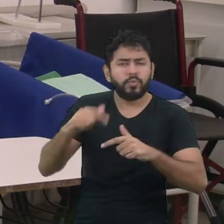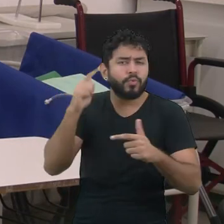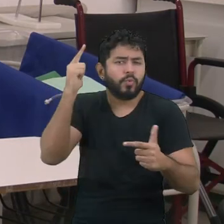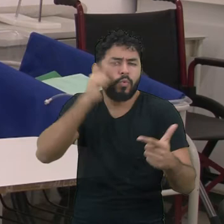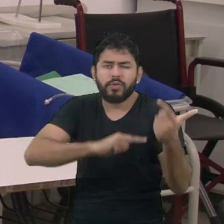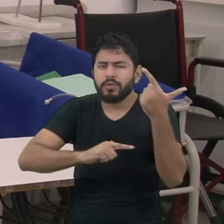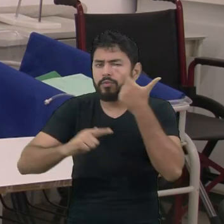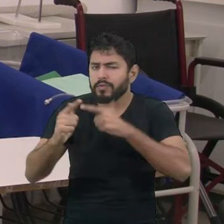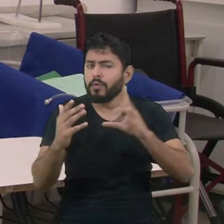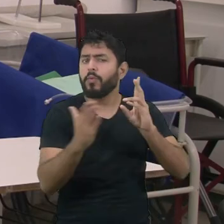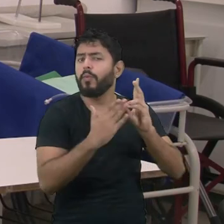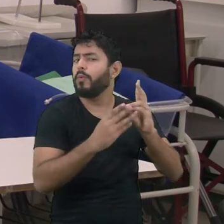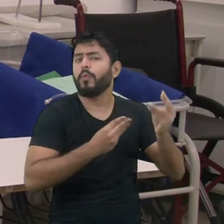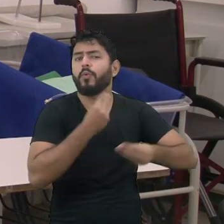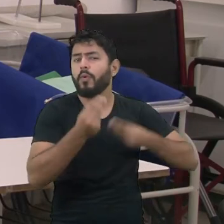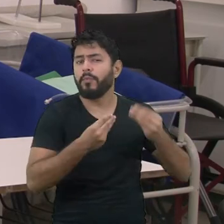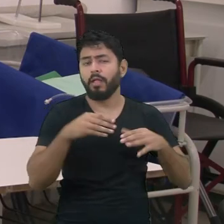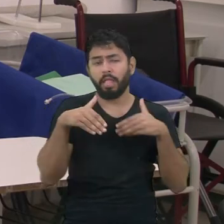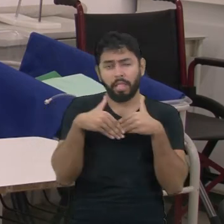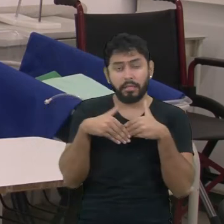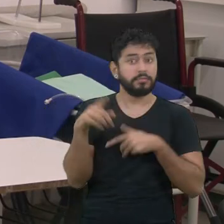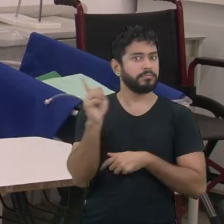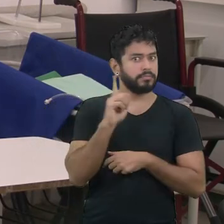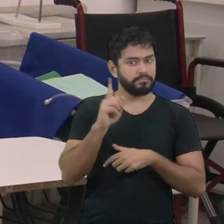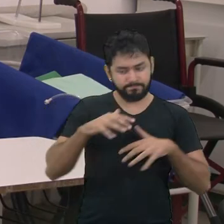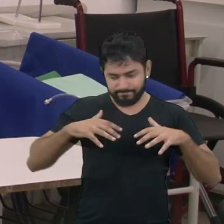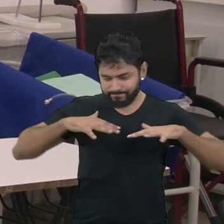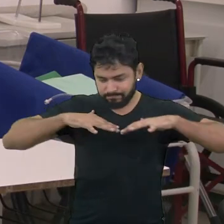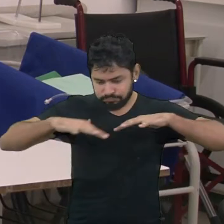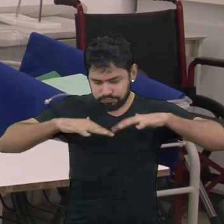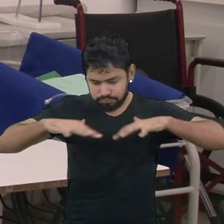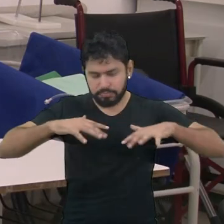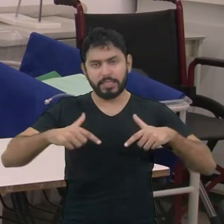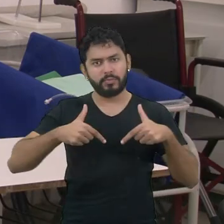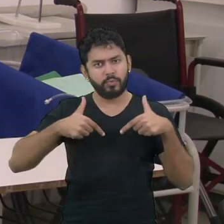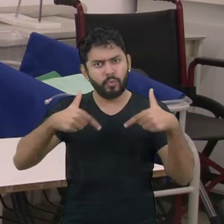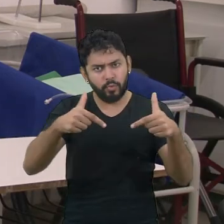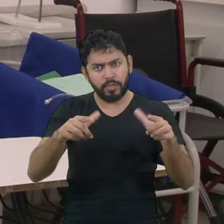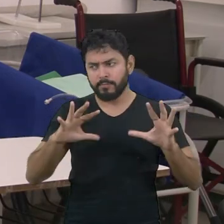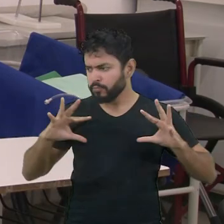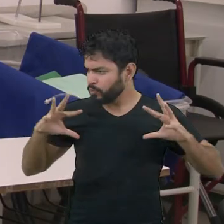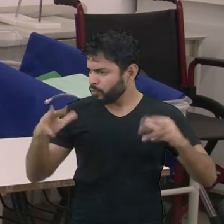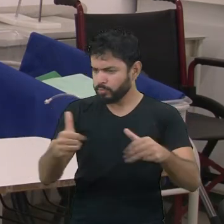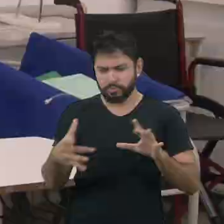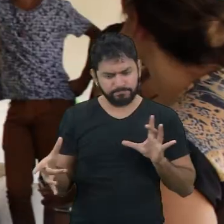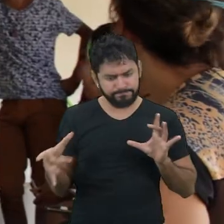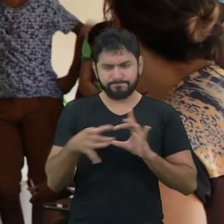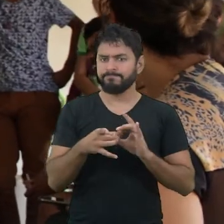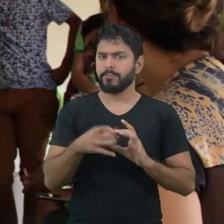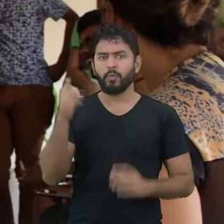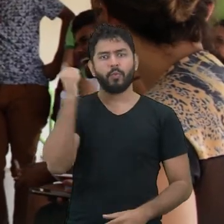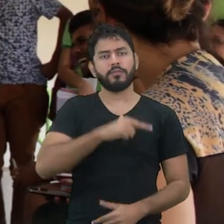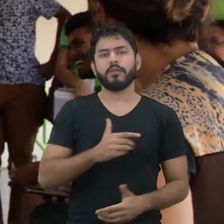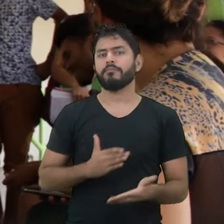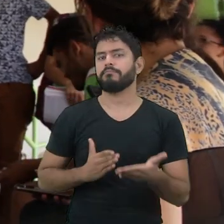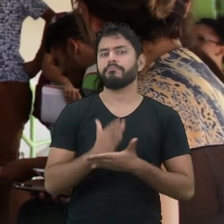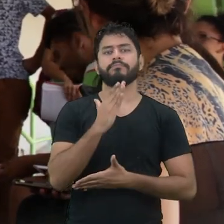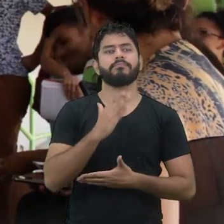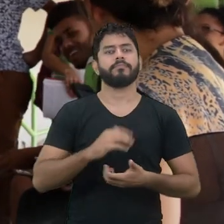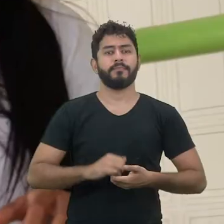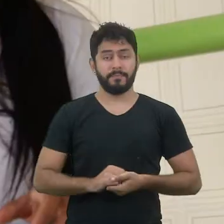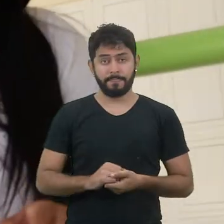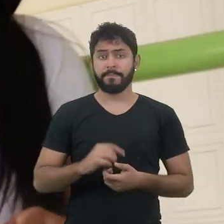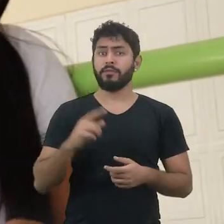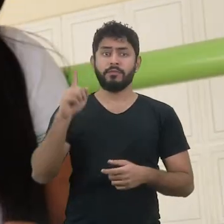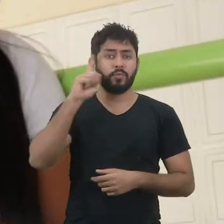povos indígenas foram através da luta, porque todo mundo se junta, unifica, e a gente consegue. E aí a gente luta cada